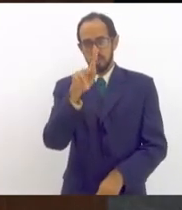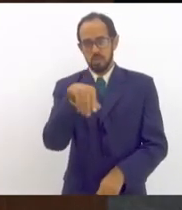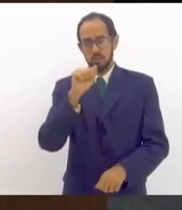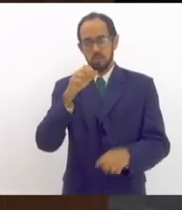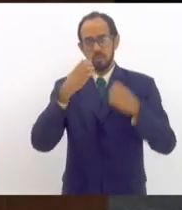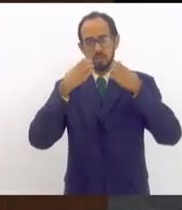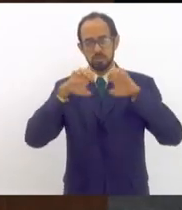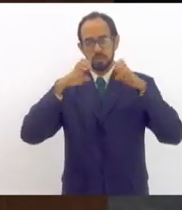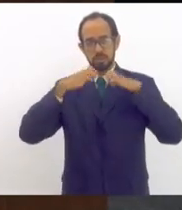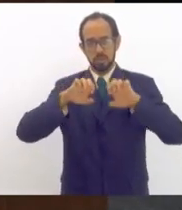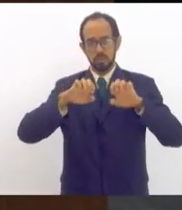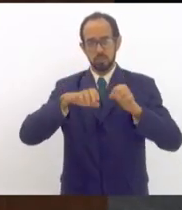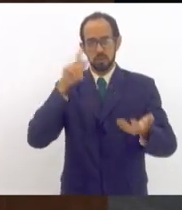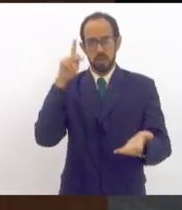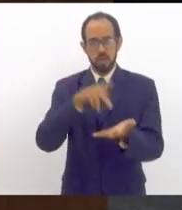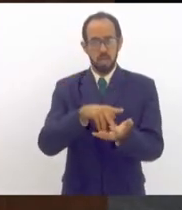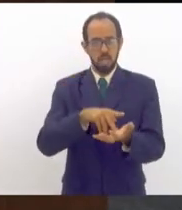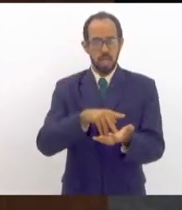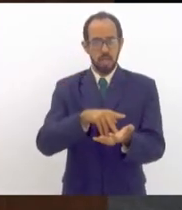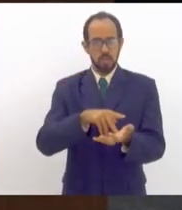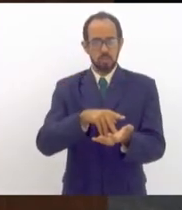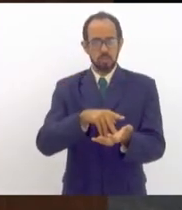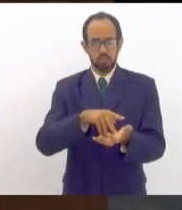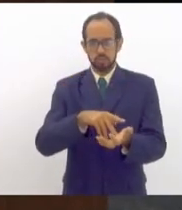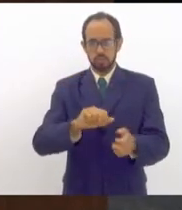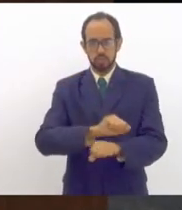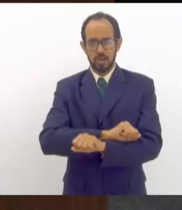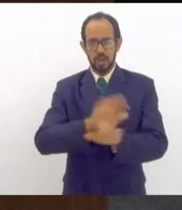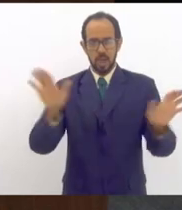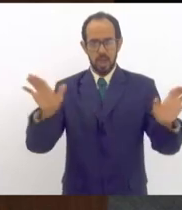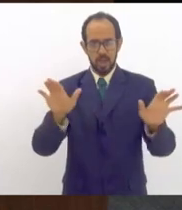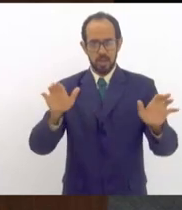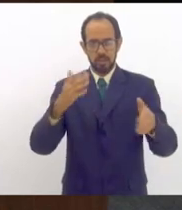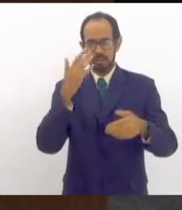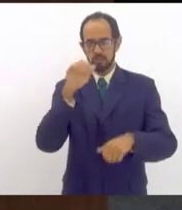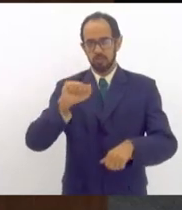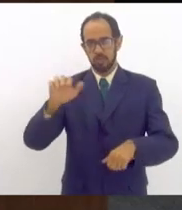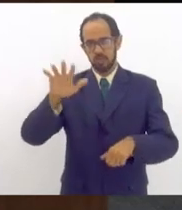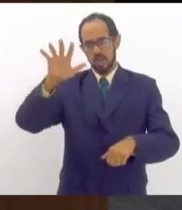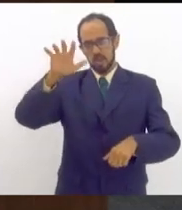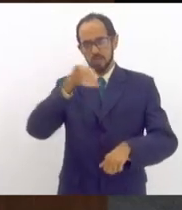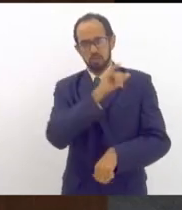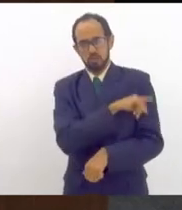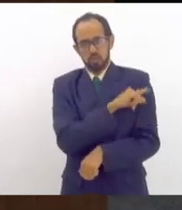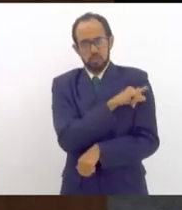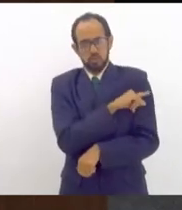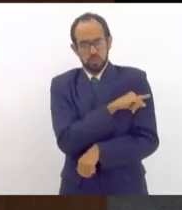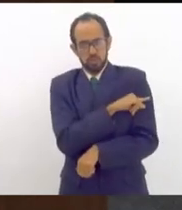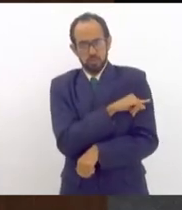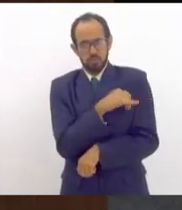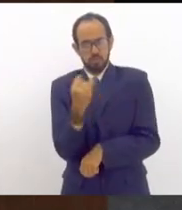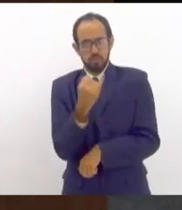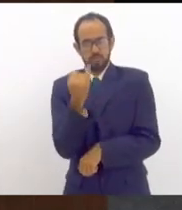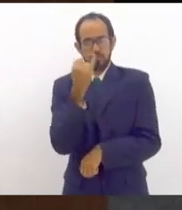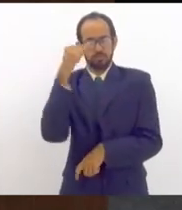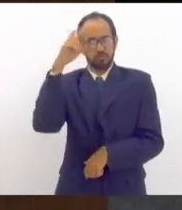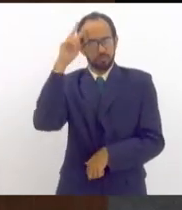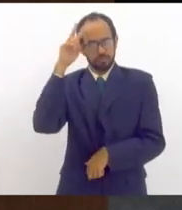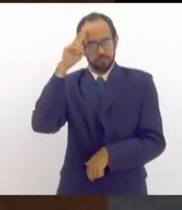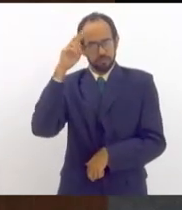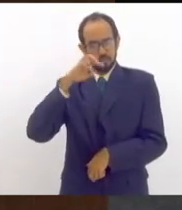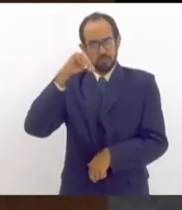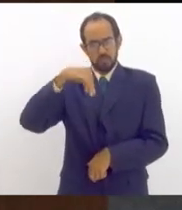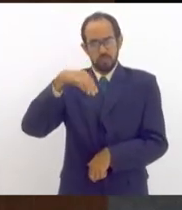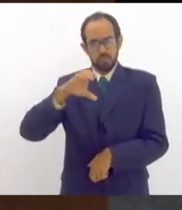de uma realidade nua e crua das favelas do Rio de Janeiro né é importante lembrar aqui um Mc